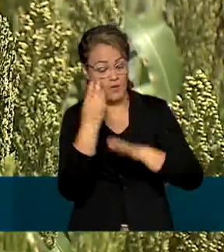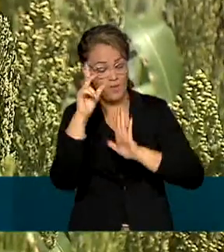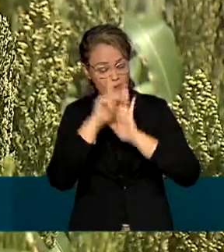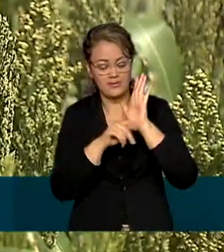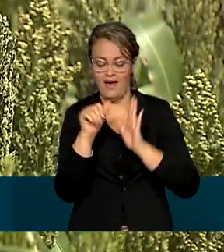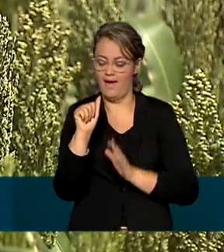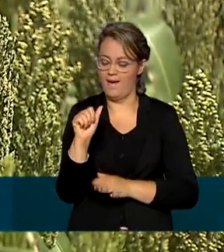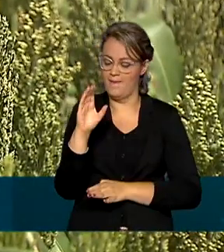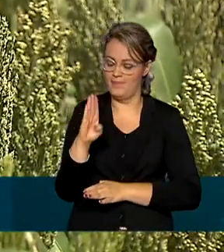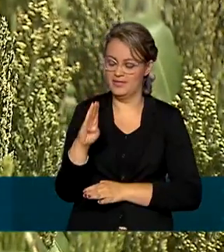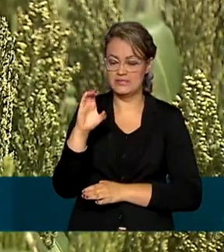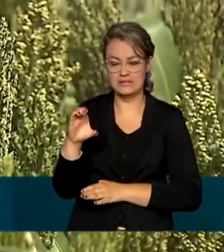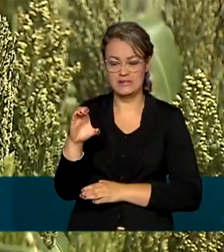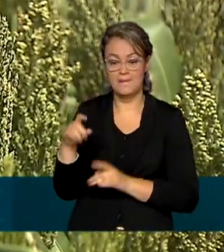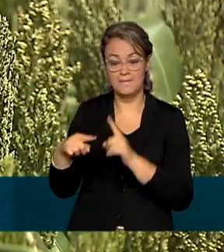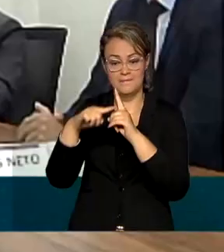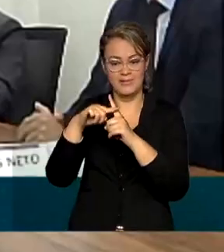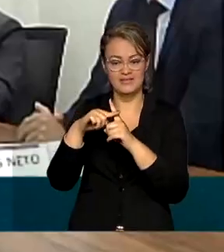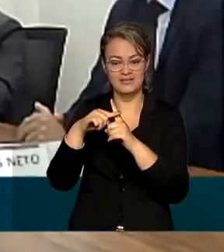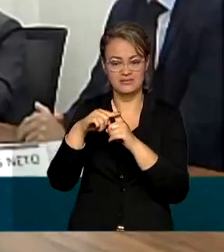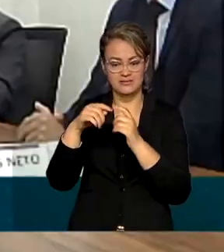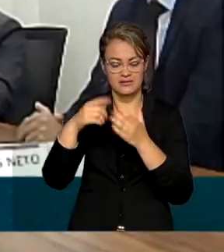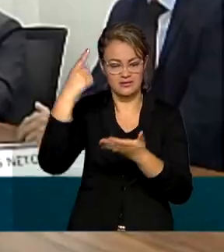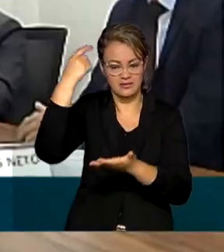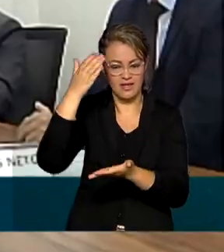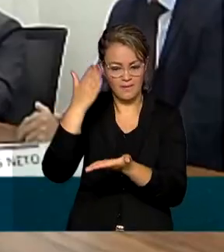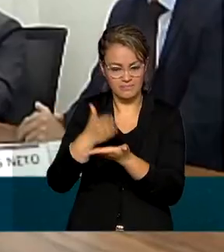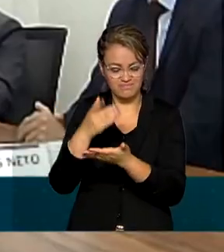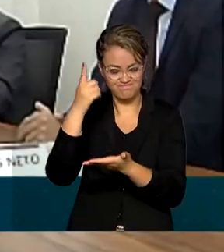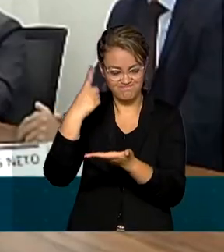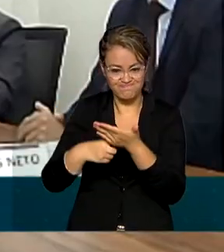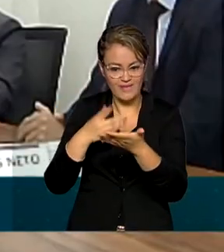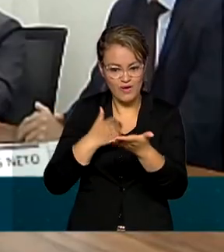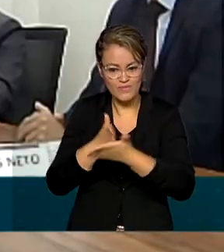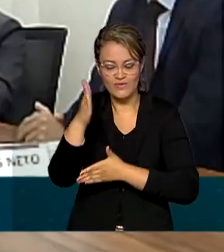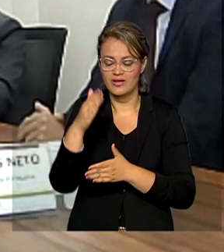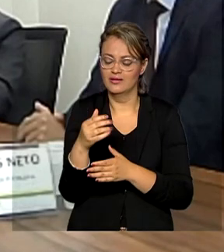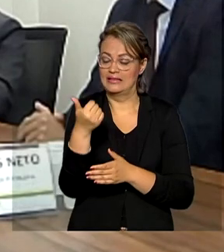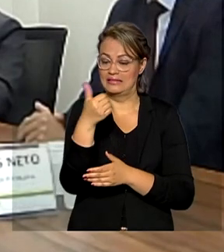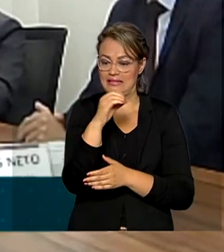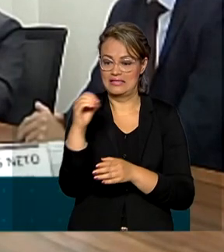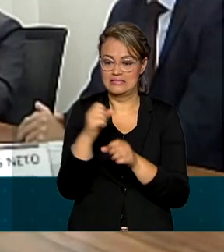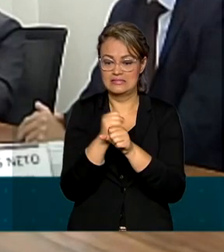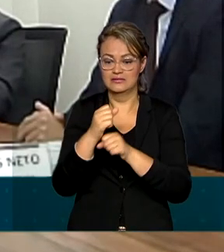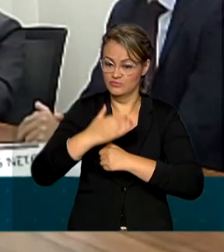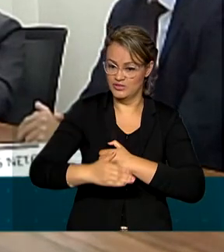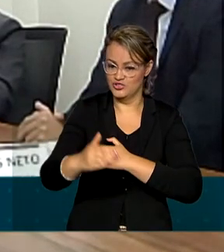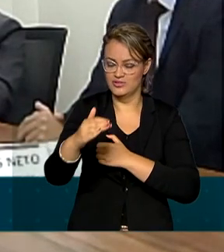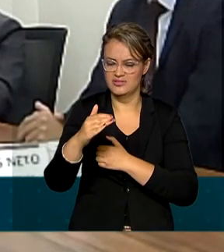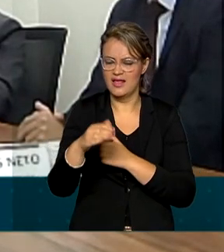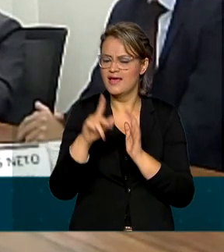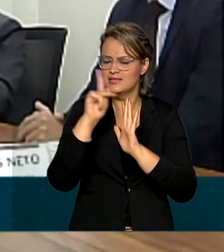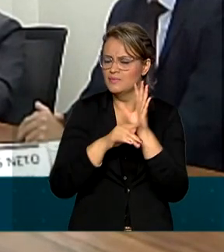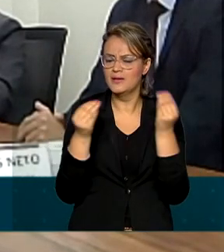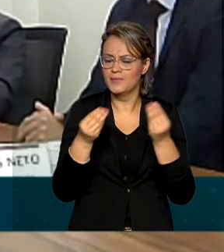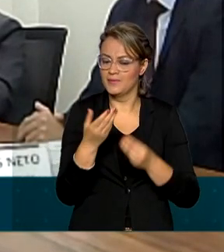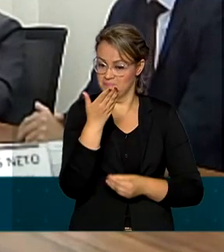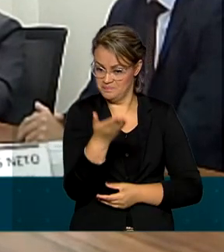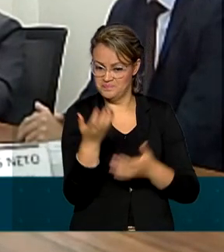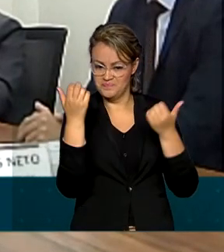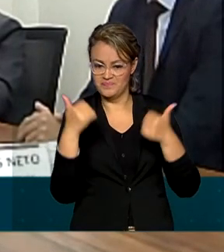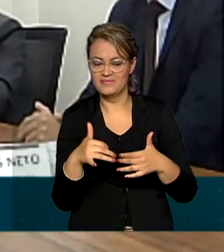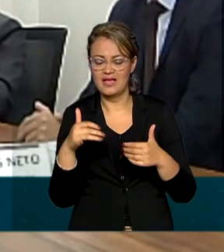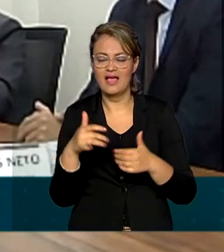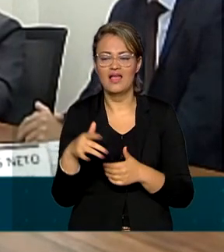renovado para os próximos 10 anos. O novo ABC+, promove a abordagem integrada da paisagem